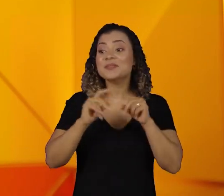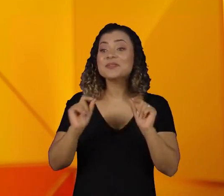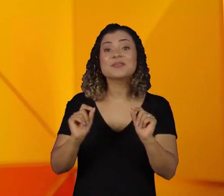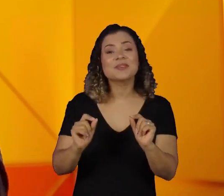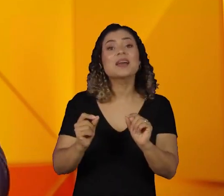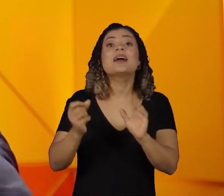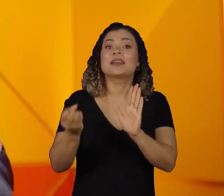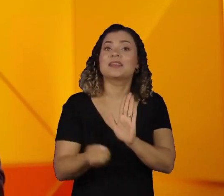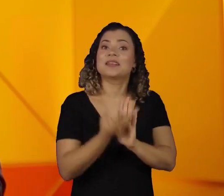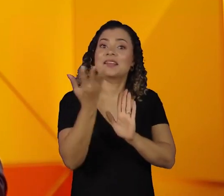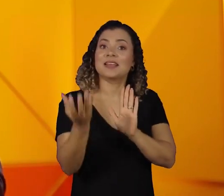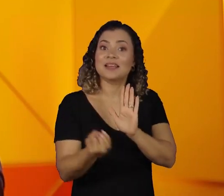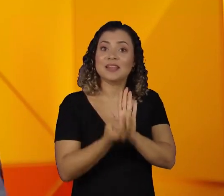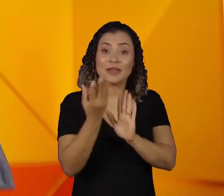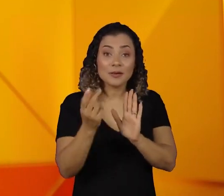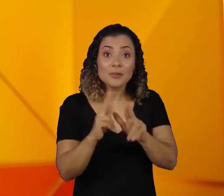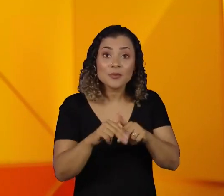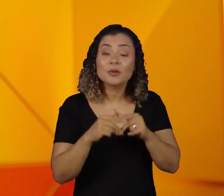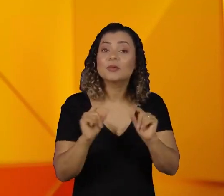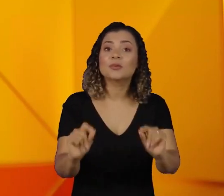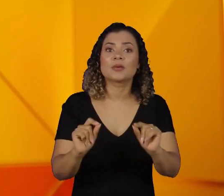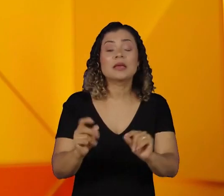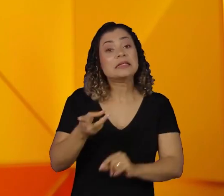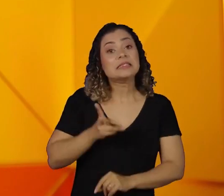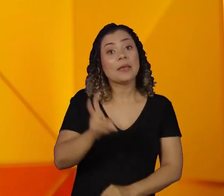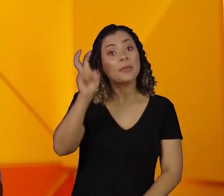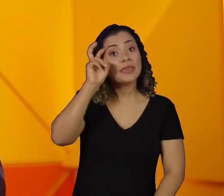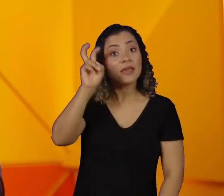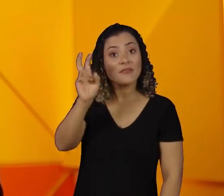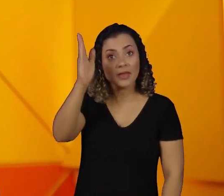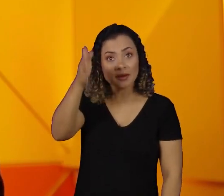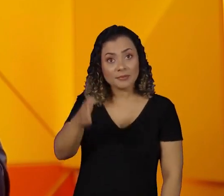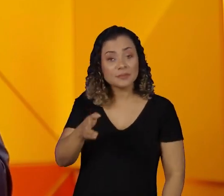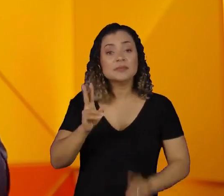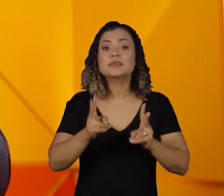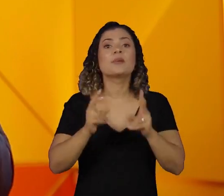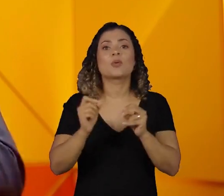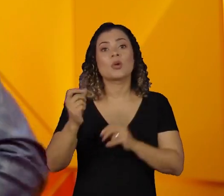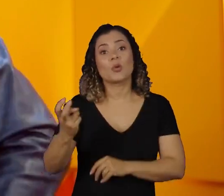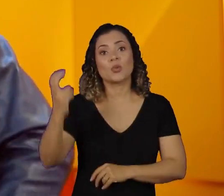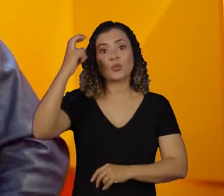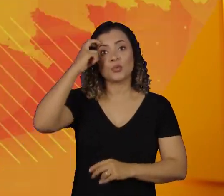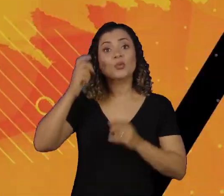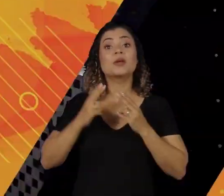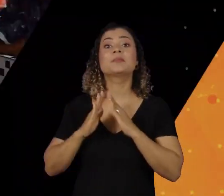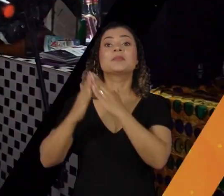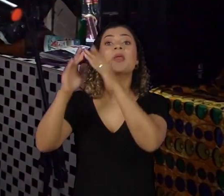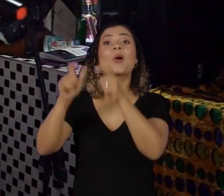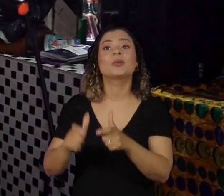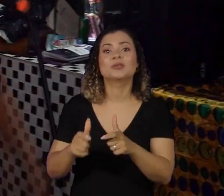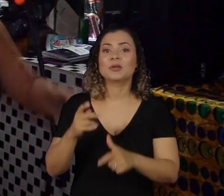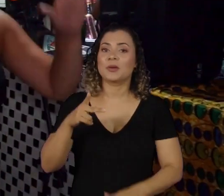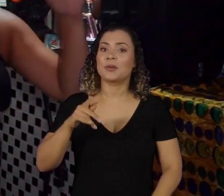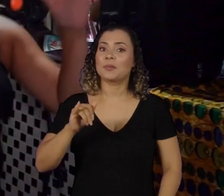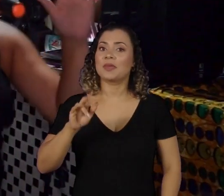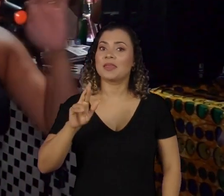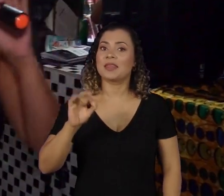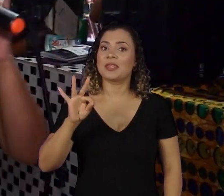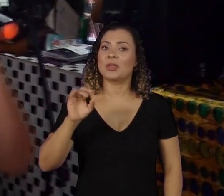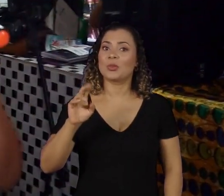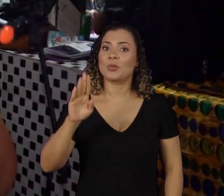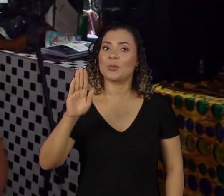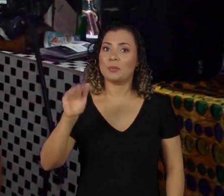do sarau Elo da Corrente, que toda quinta-feira leva cultura para a quebrada de Pirituba. Esse